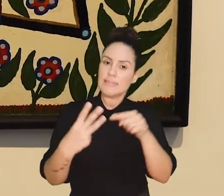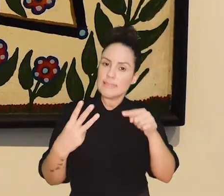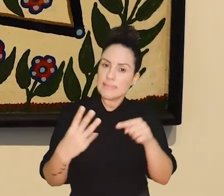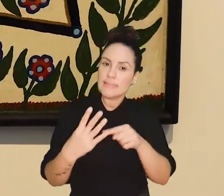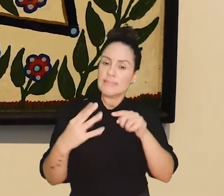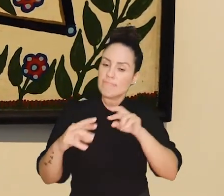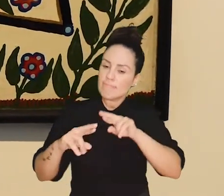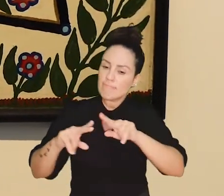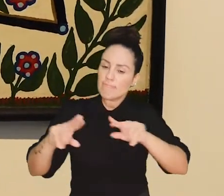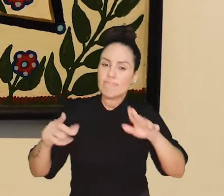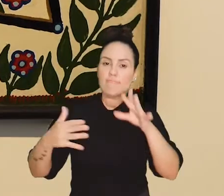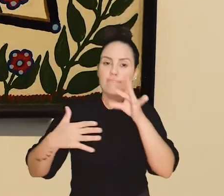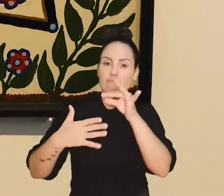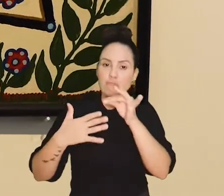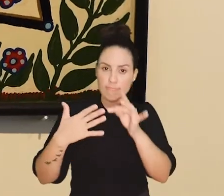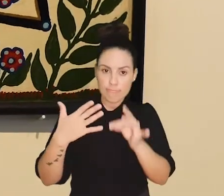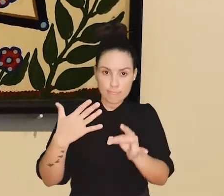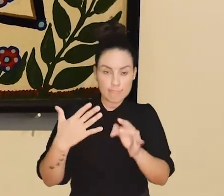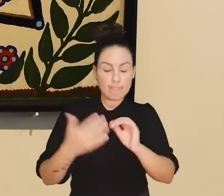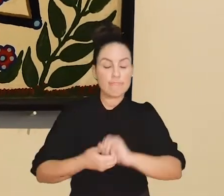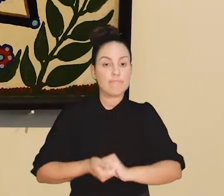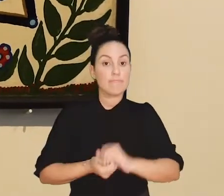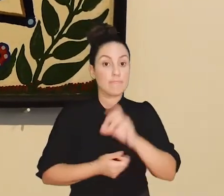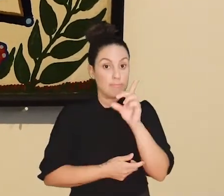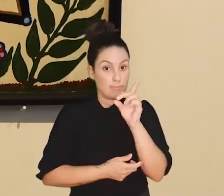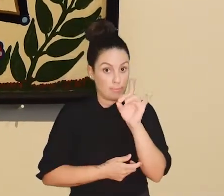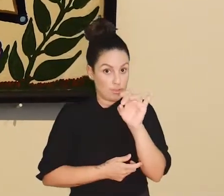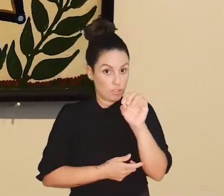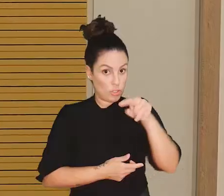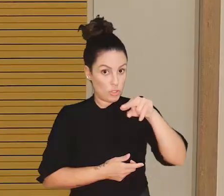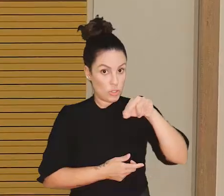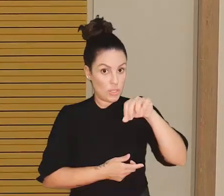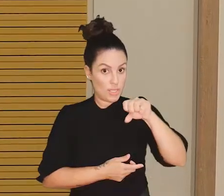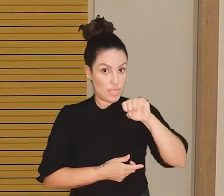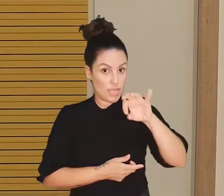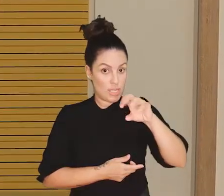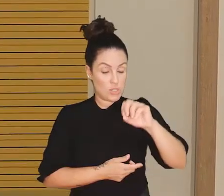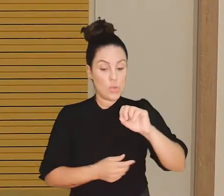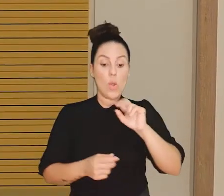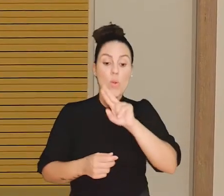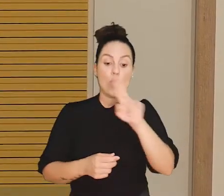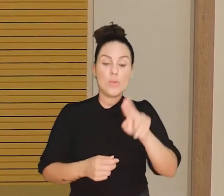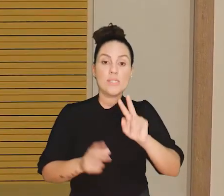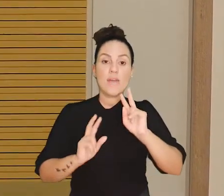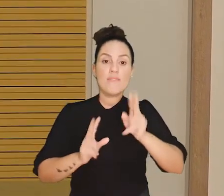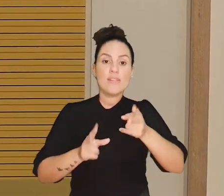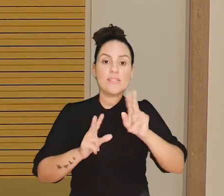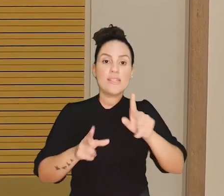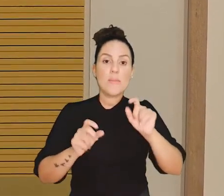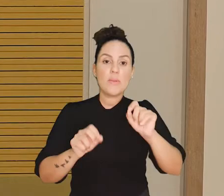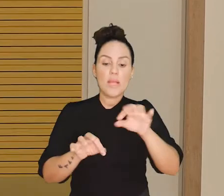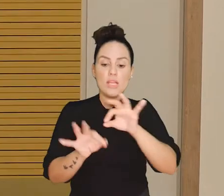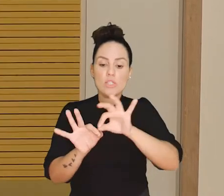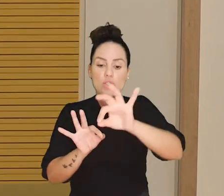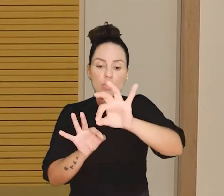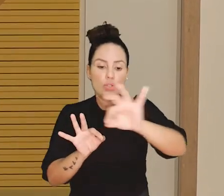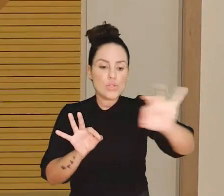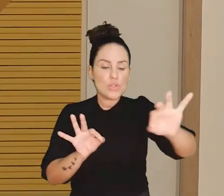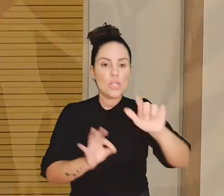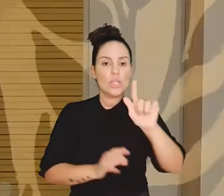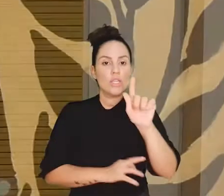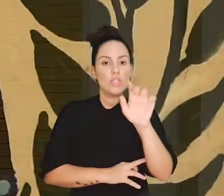Santo, dão conta de um diálogo improvável, uma vez que Dionísio trabalhava estritamente com